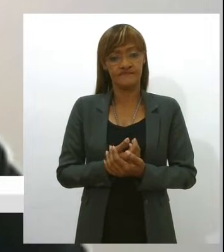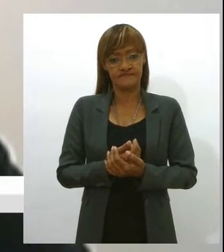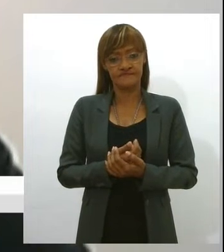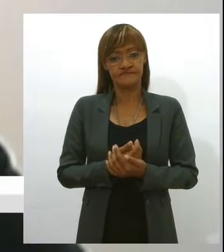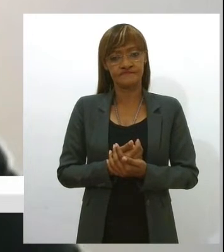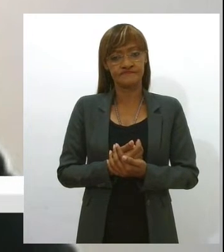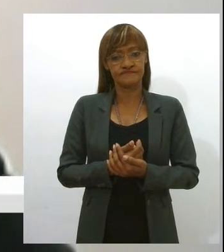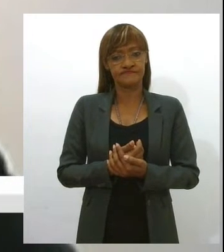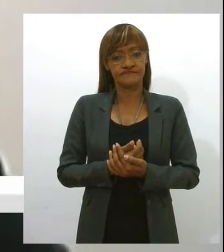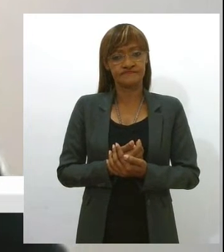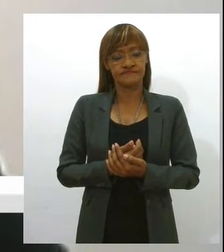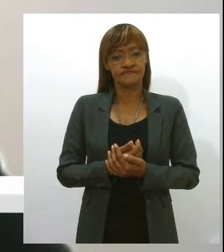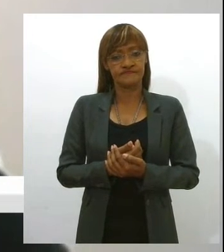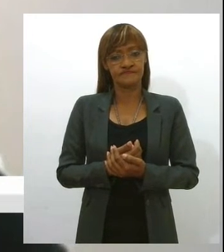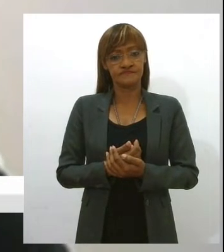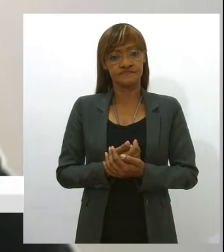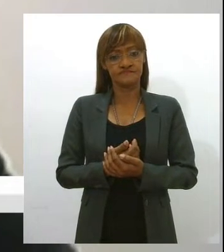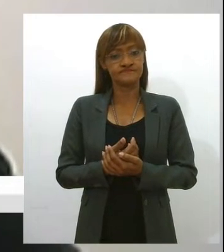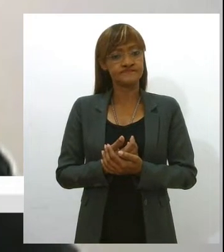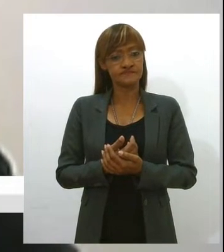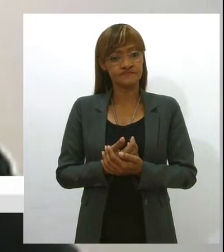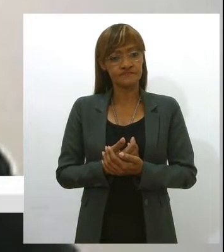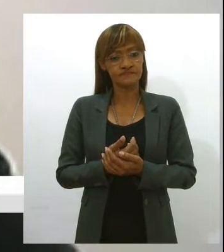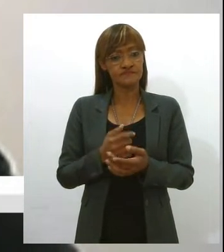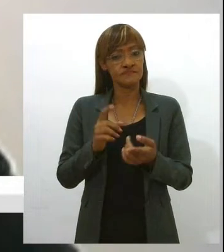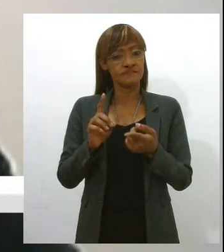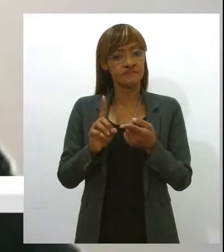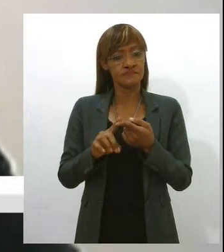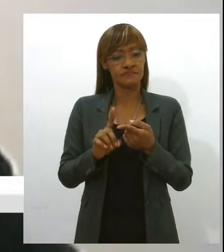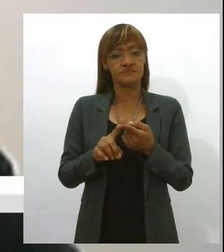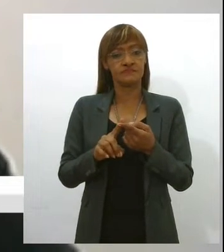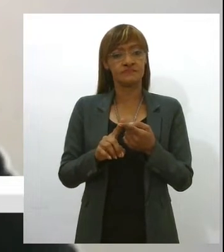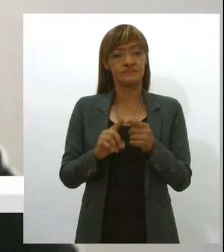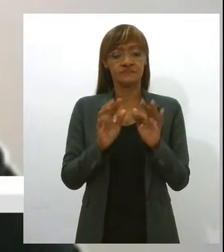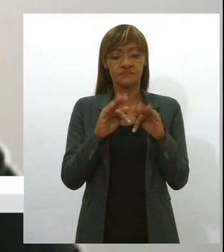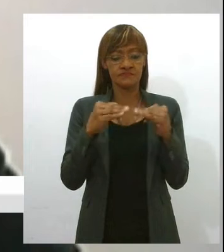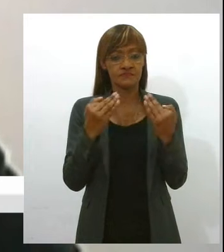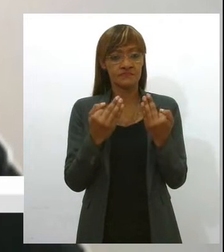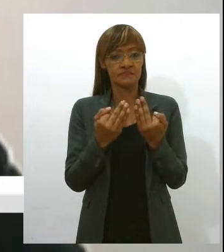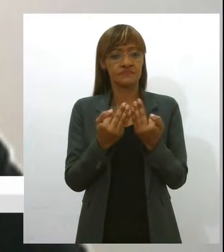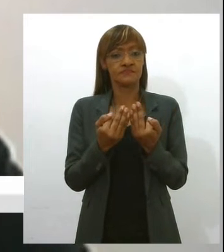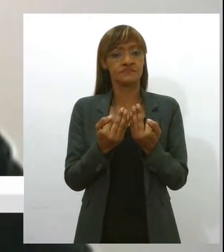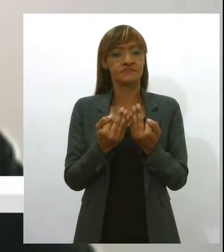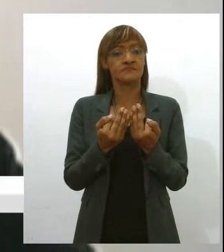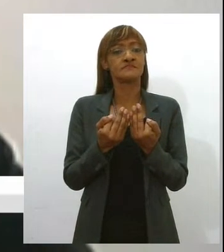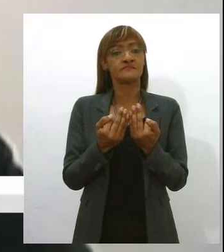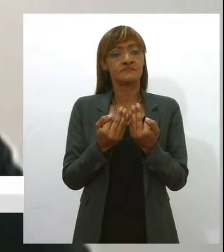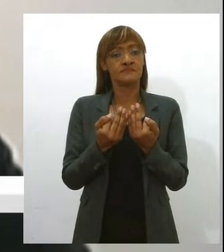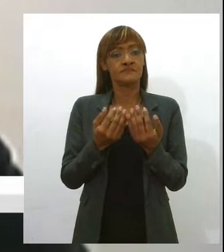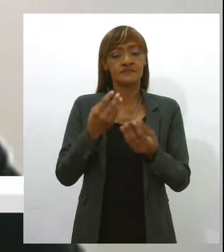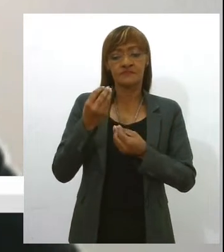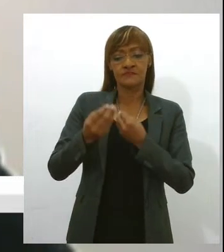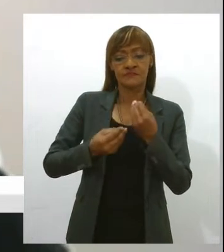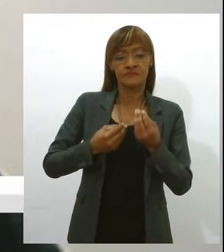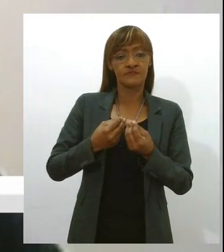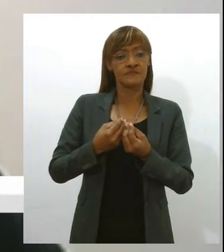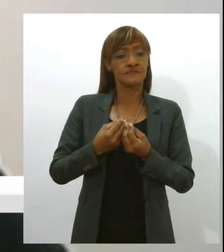de cuidar melhor de mim, da família, de pensar também, de até ajudar também